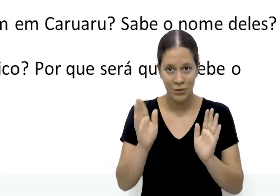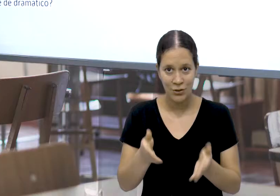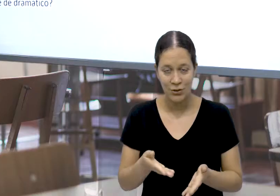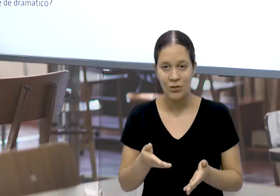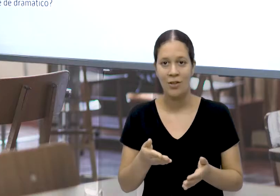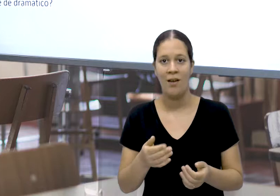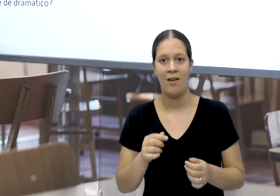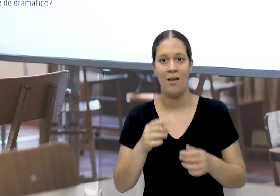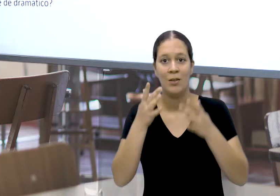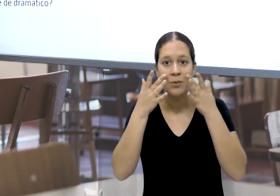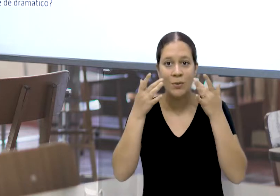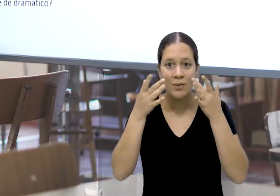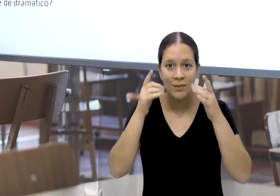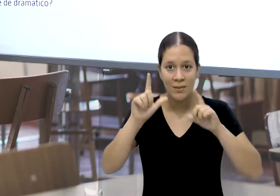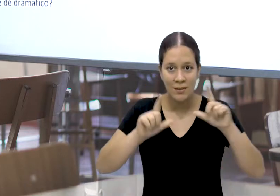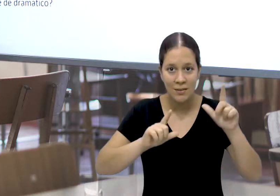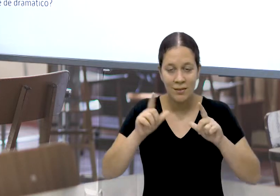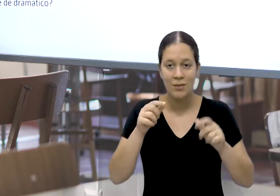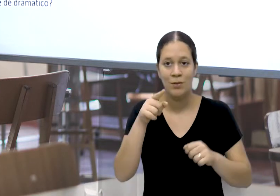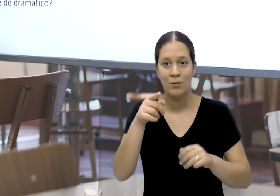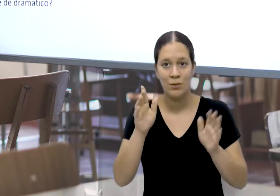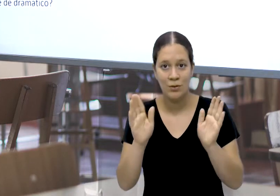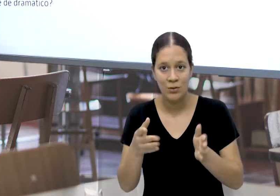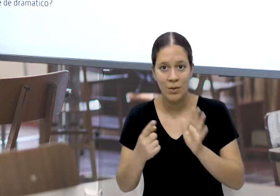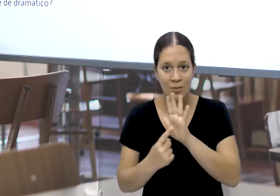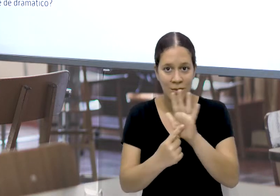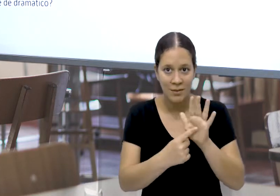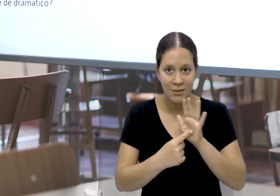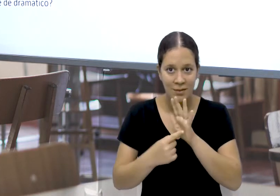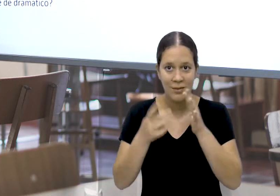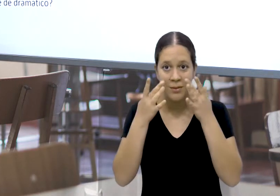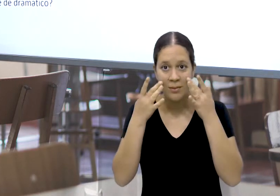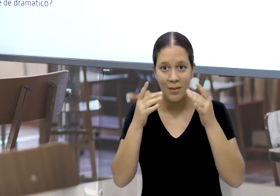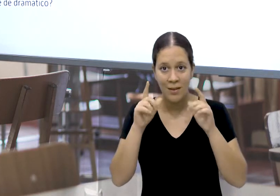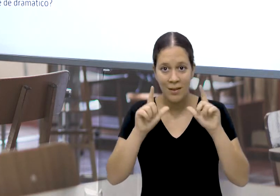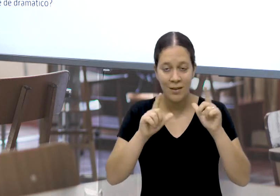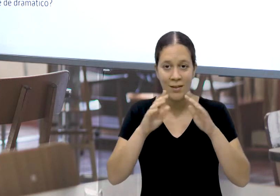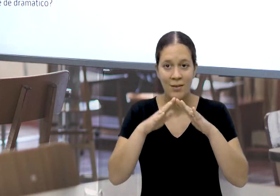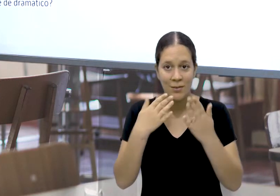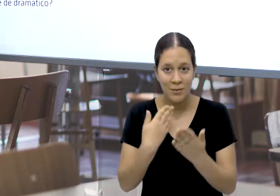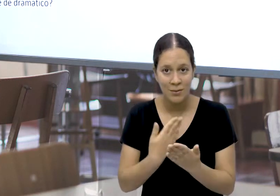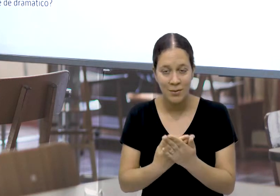E aí, você conhece os teatros que temos na nossa cidade? Já foi em algum?